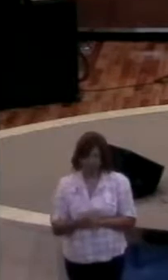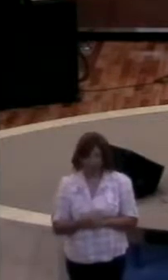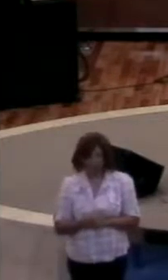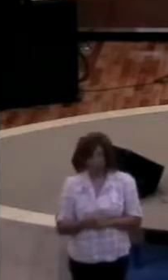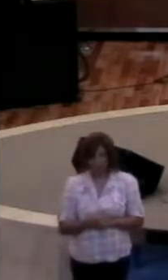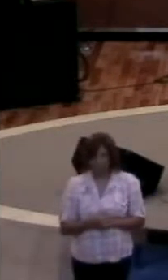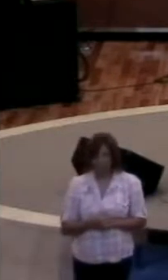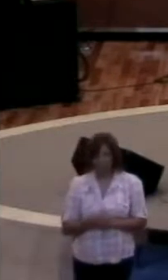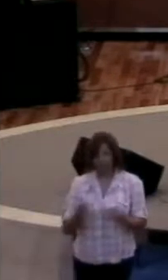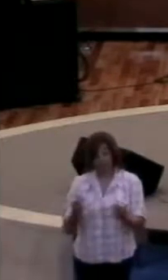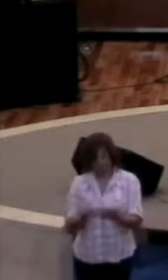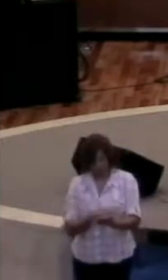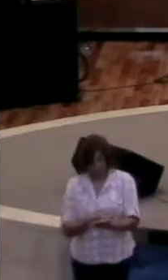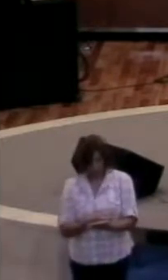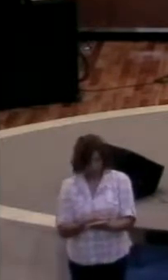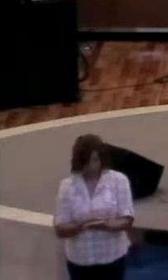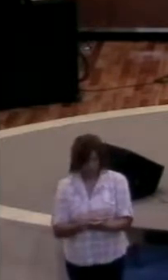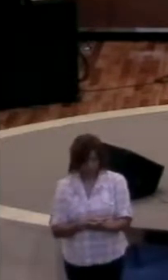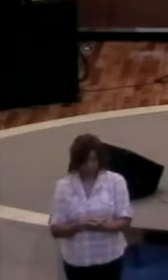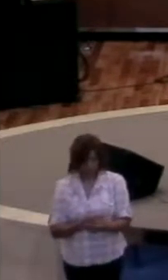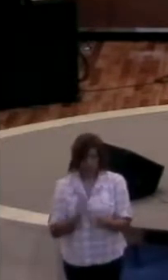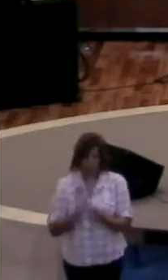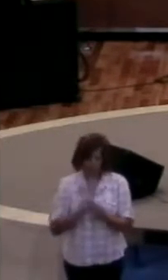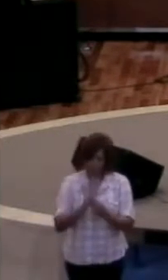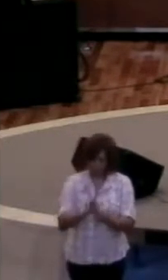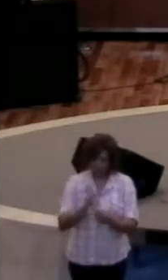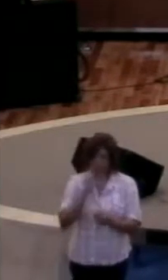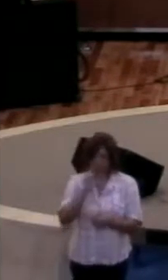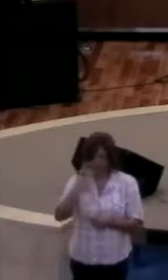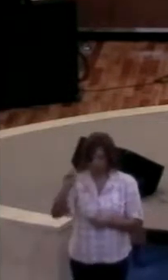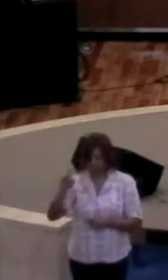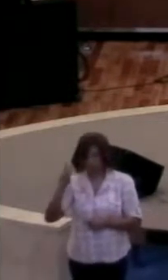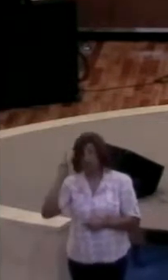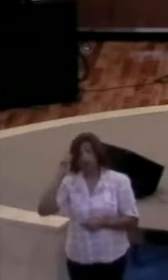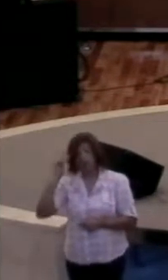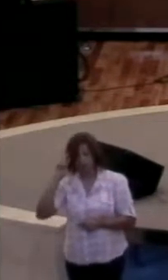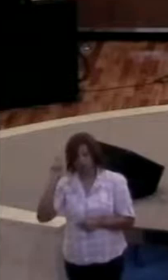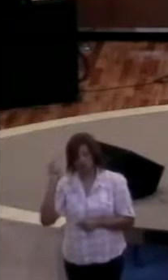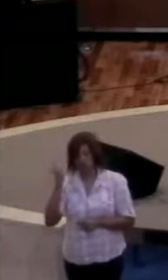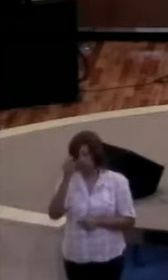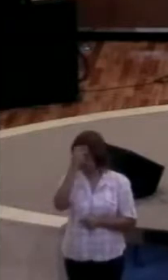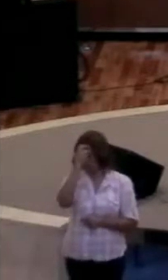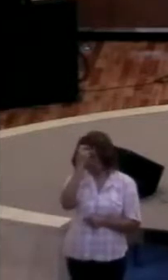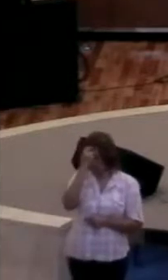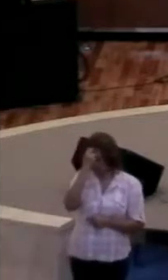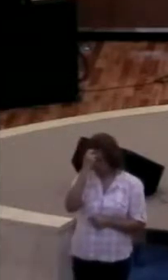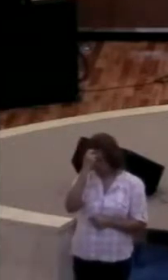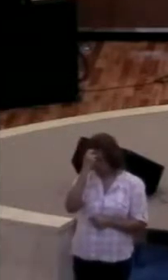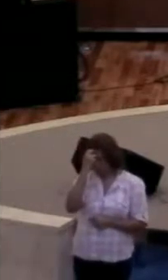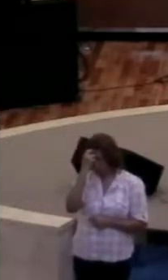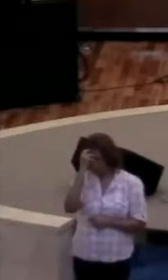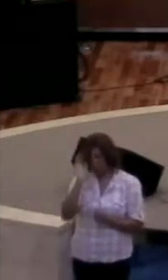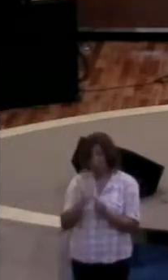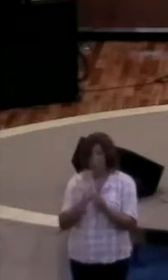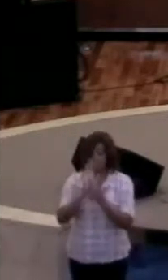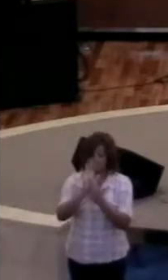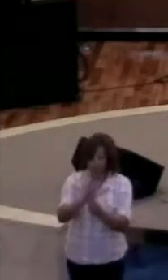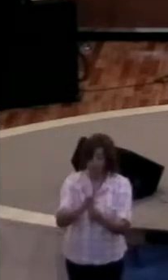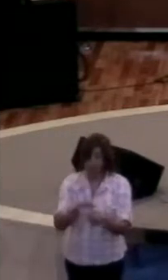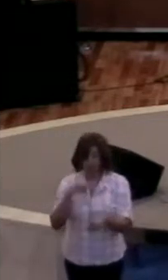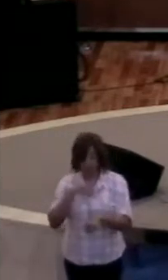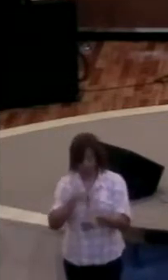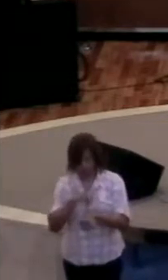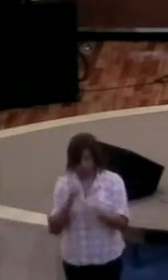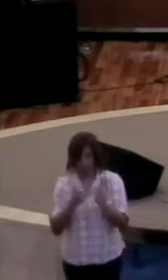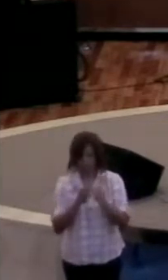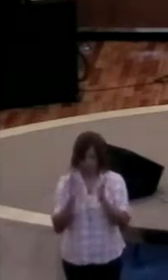claro que aconteceu, é claro que está registrado, a história egípcia também registra isso, os momentos que Jesus passou lá